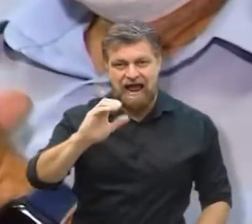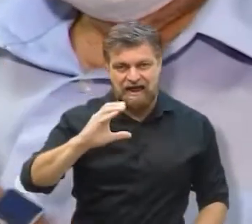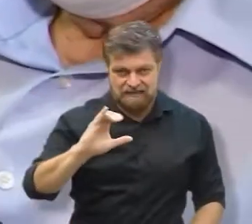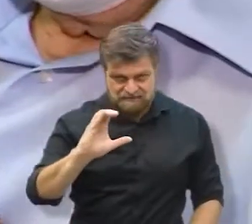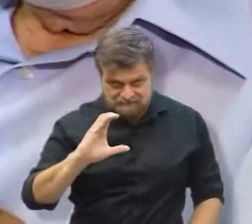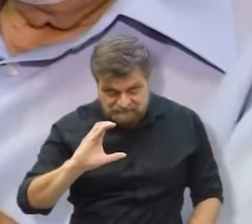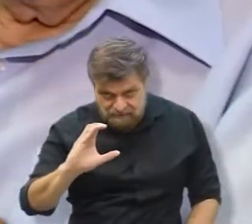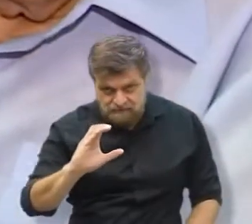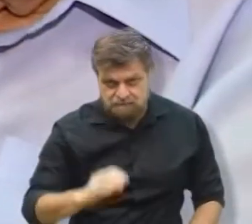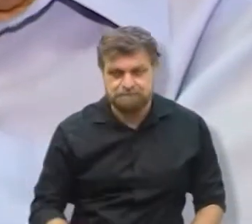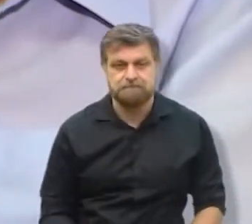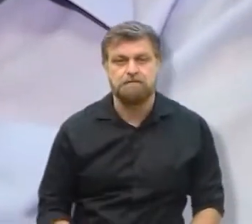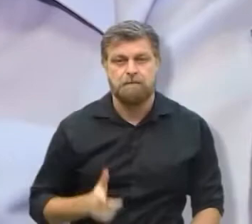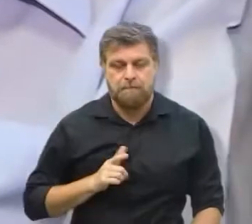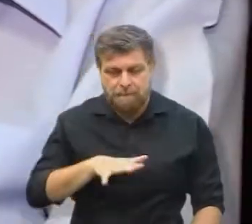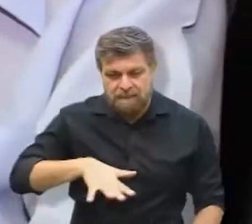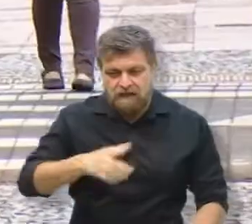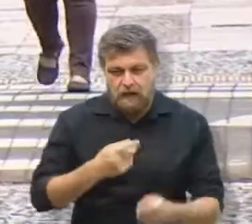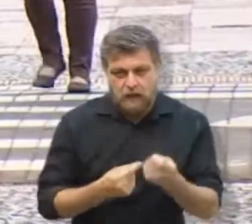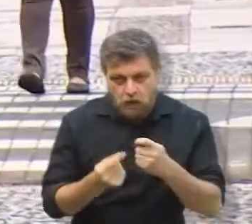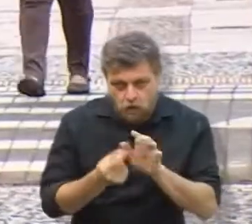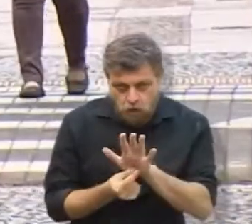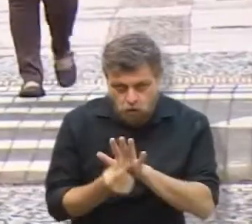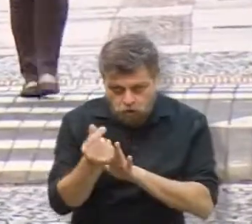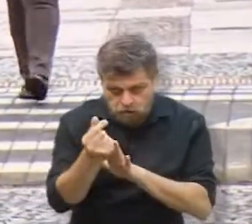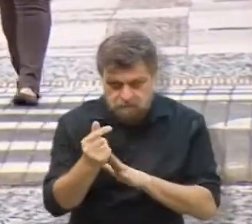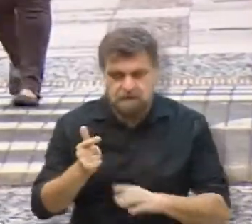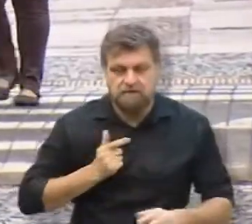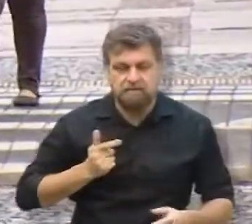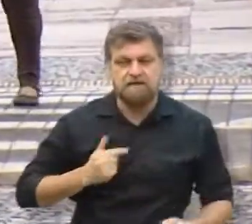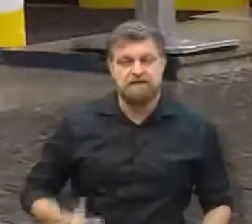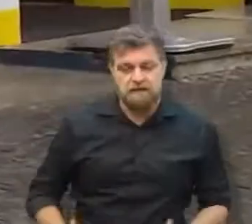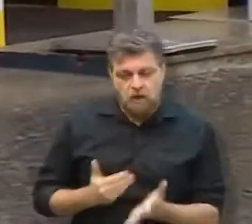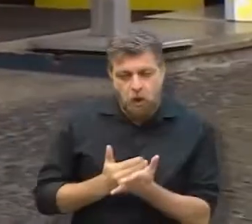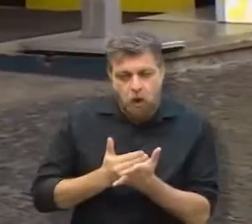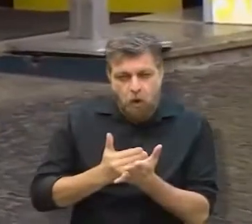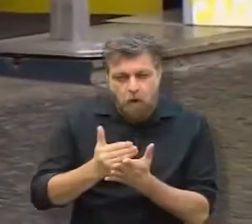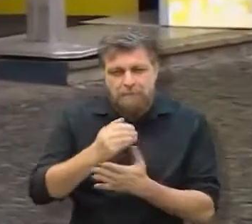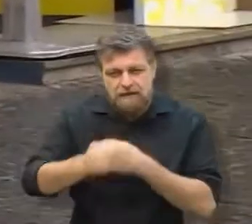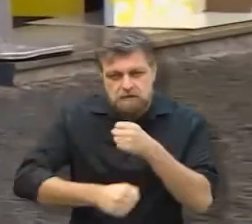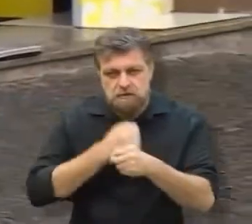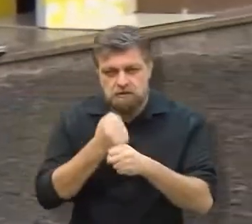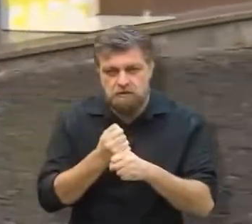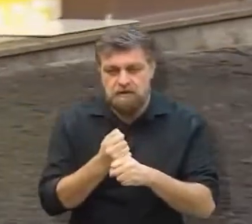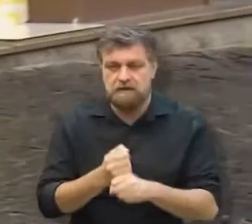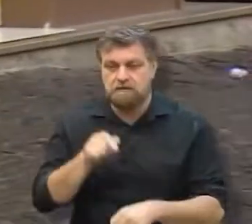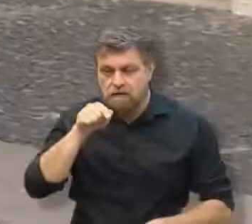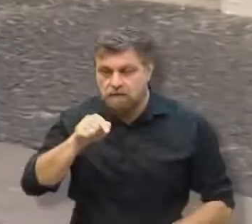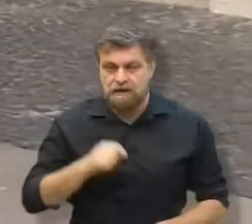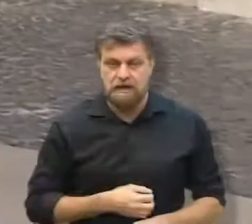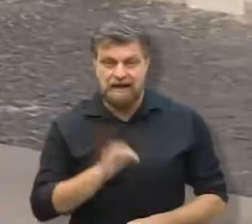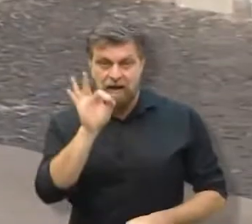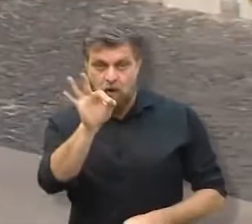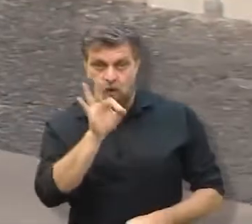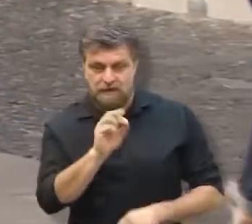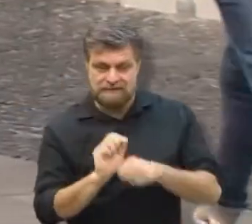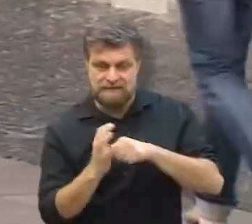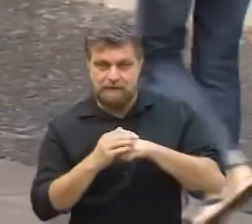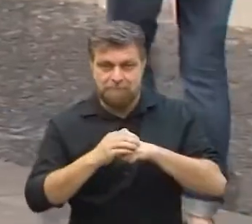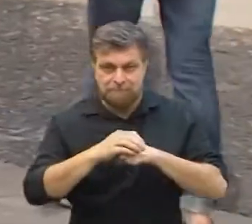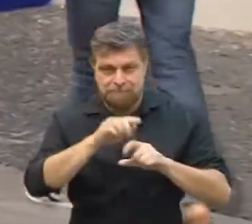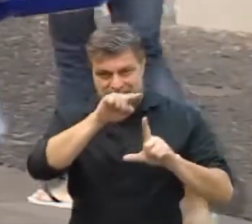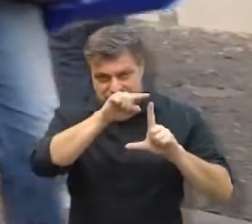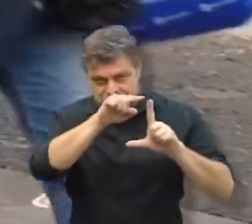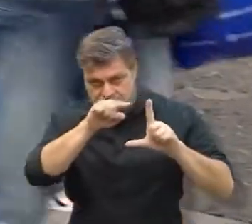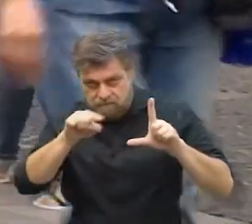Comercial e Industrial de Campinas, a ASIC, a economia municipal vem acompanhando desde o início do ano as melhoras